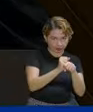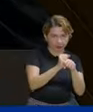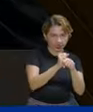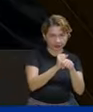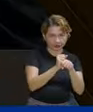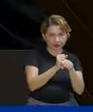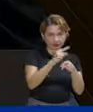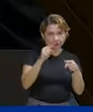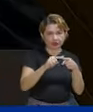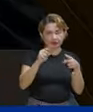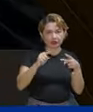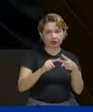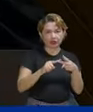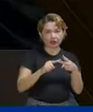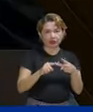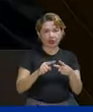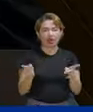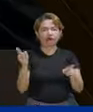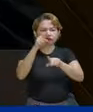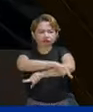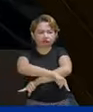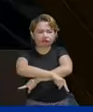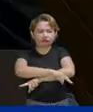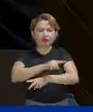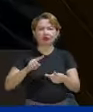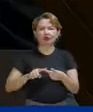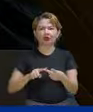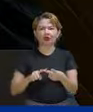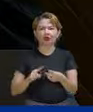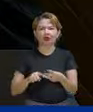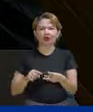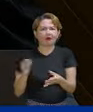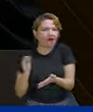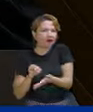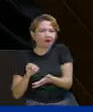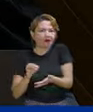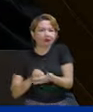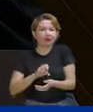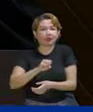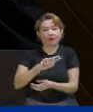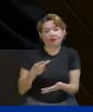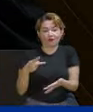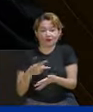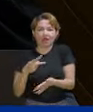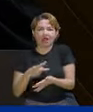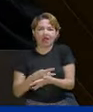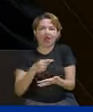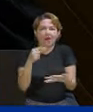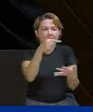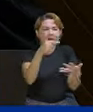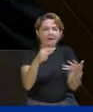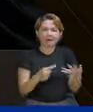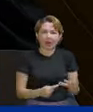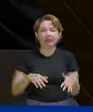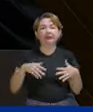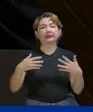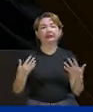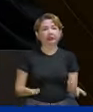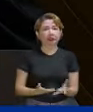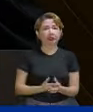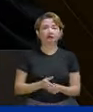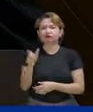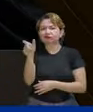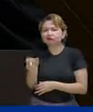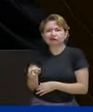obscuridade, omissão, contradição ou erro material na decisão recorrida. No presente caso, a embargante